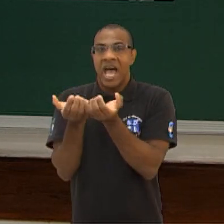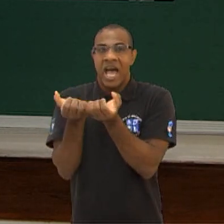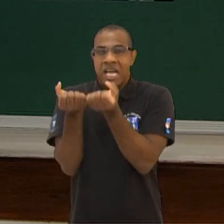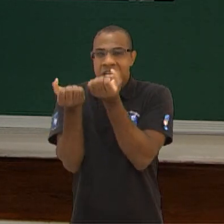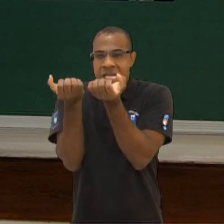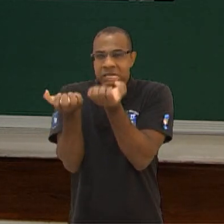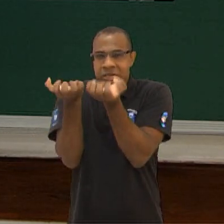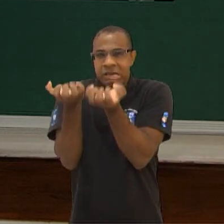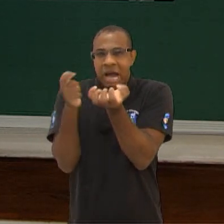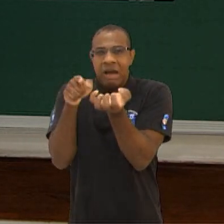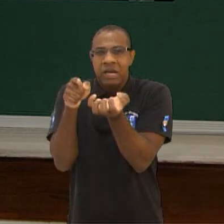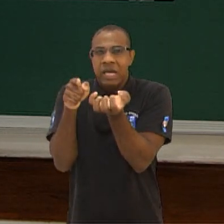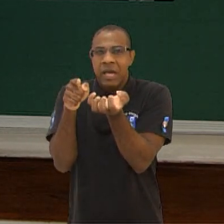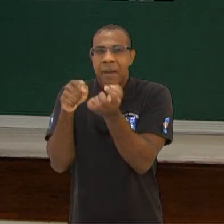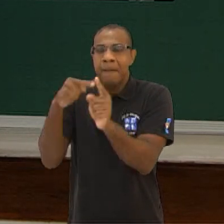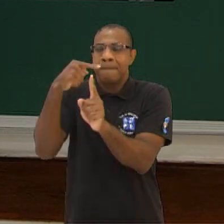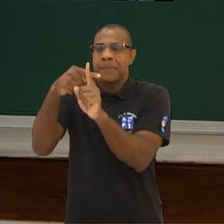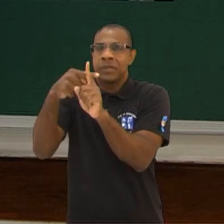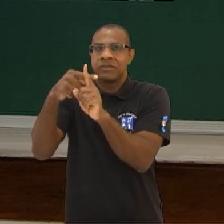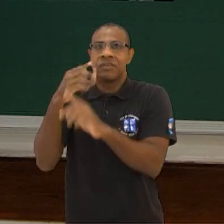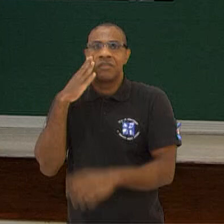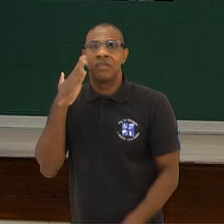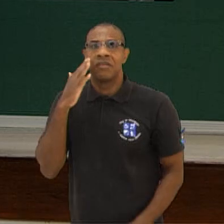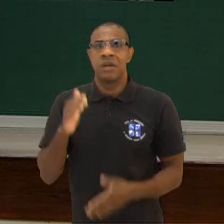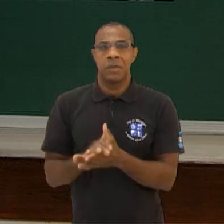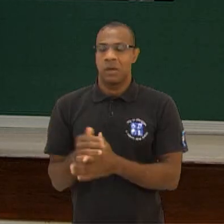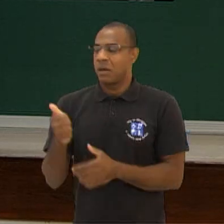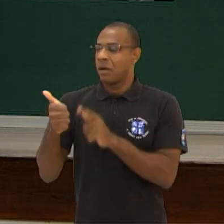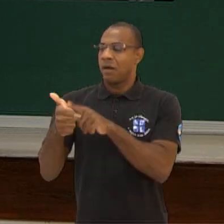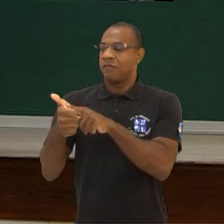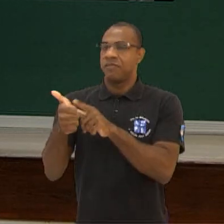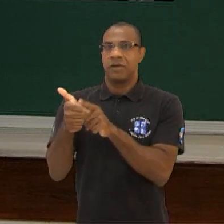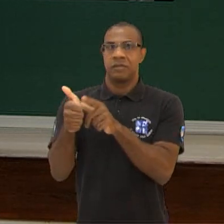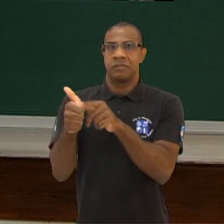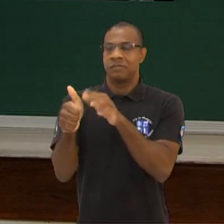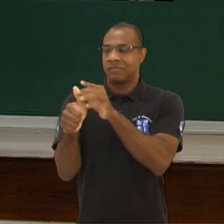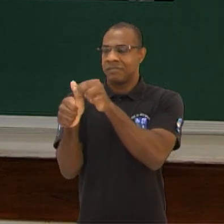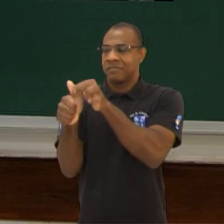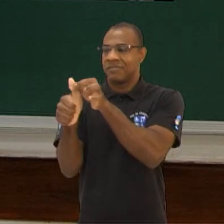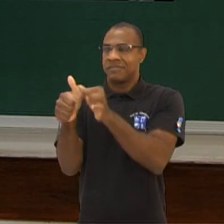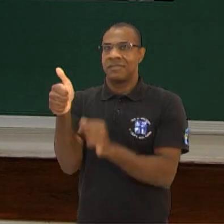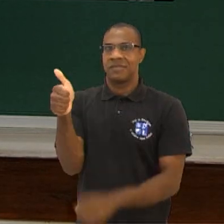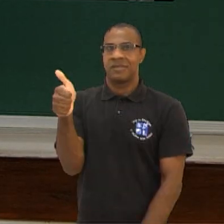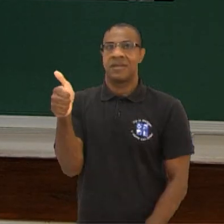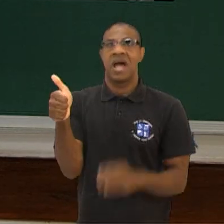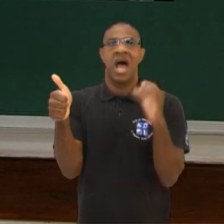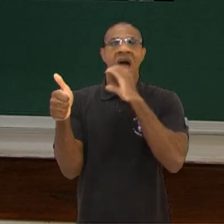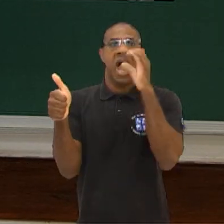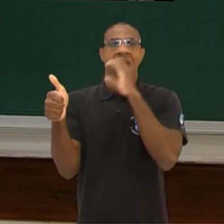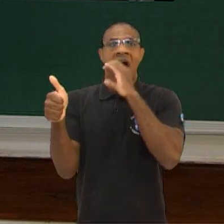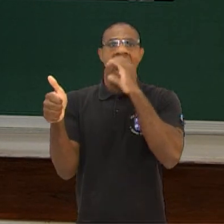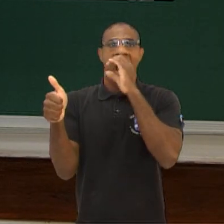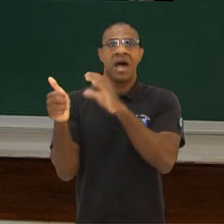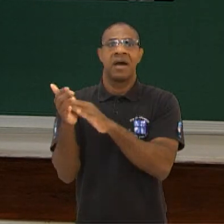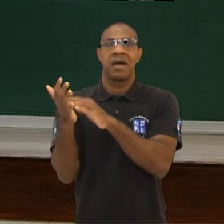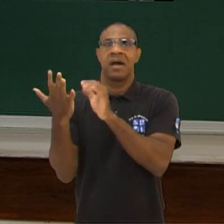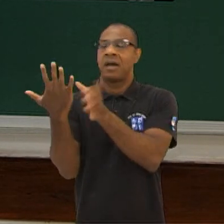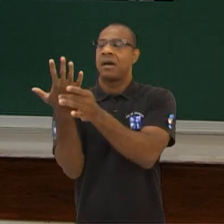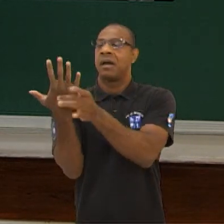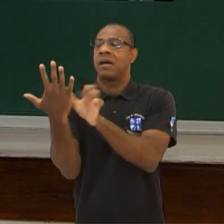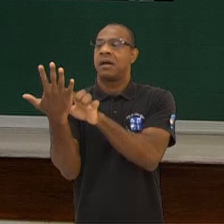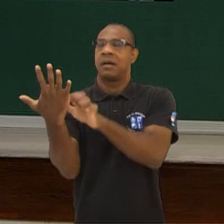essa direção, vamos pegar o dedão, pôr na velocidade, campo saindo da tela, olha a pontinha da flecha,